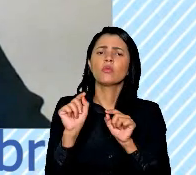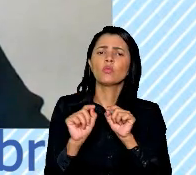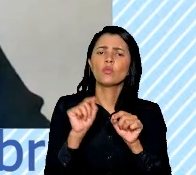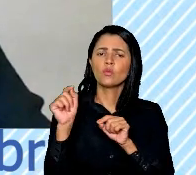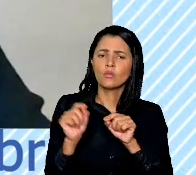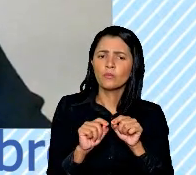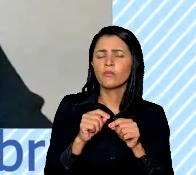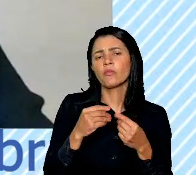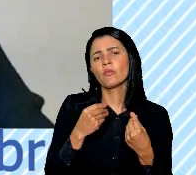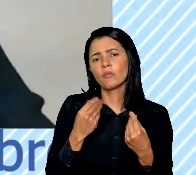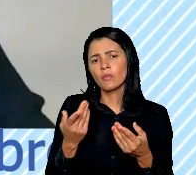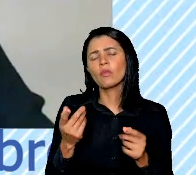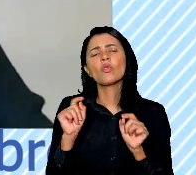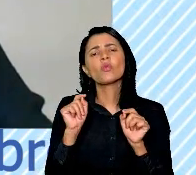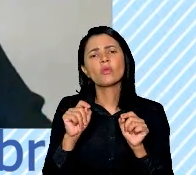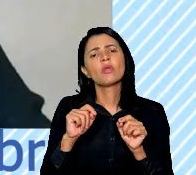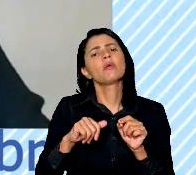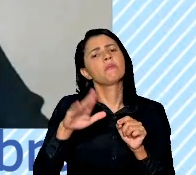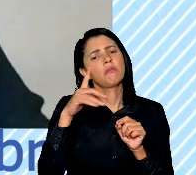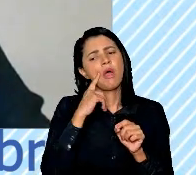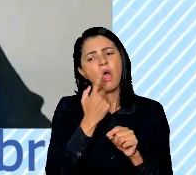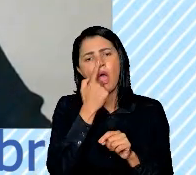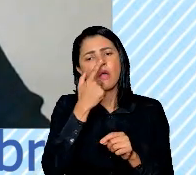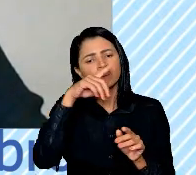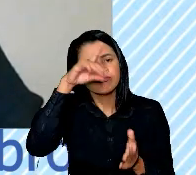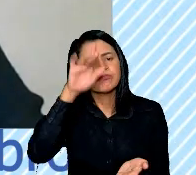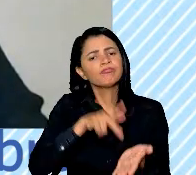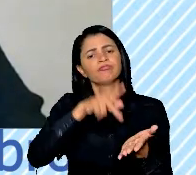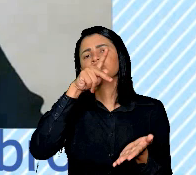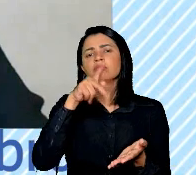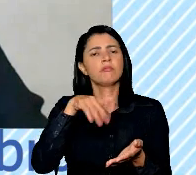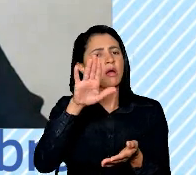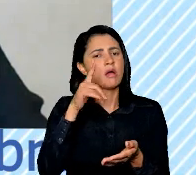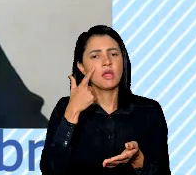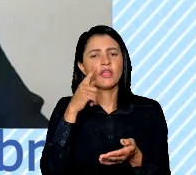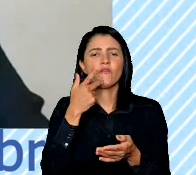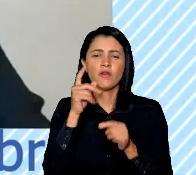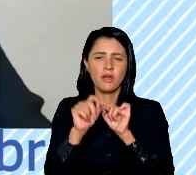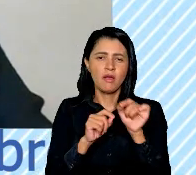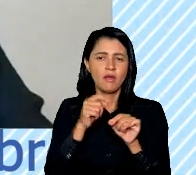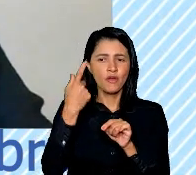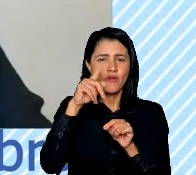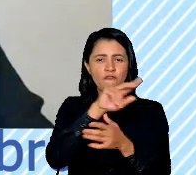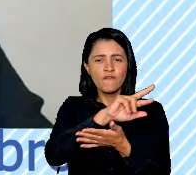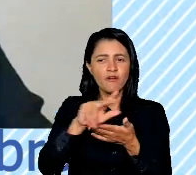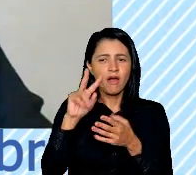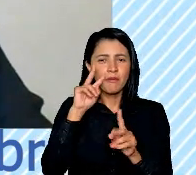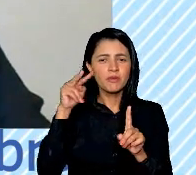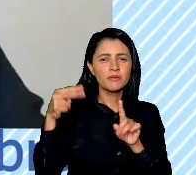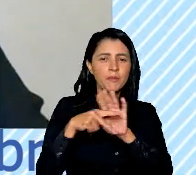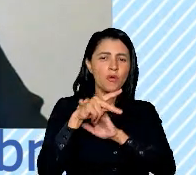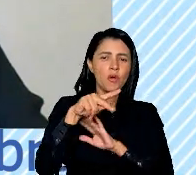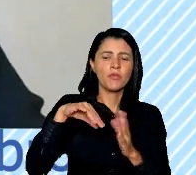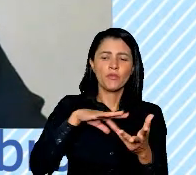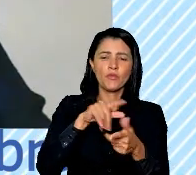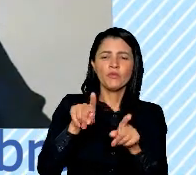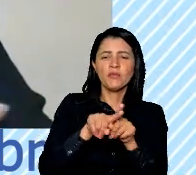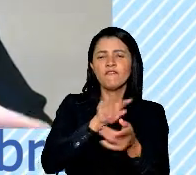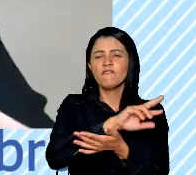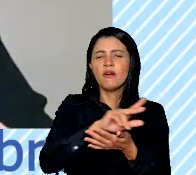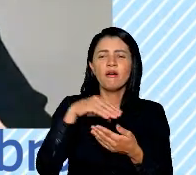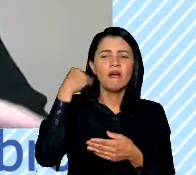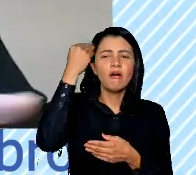irá conferir a elas maior legitimidade. Eu gosto de enfatizar que diversas visões do mundo, distintas experiências de